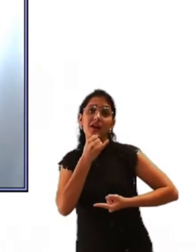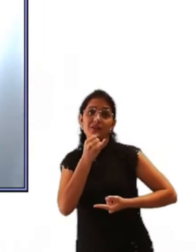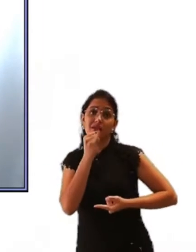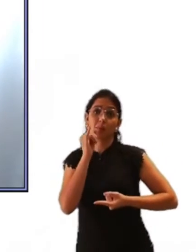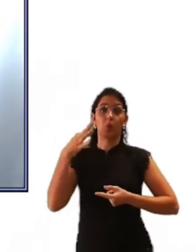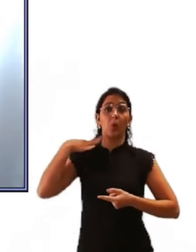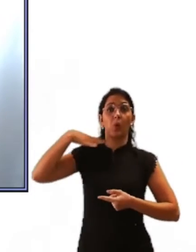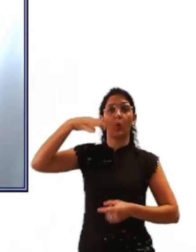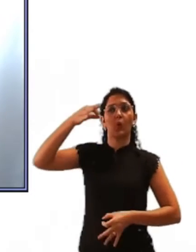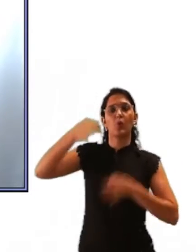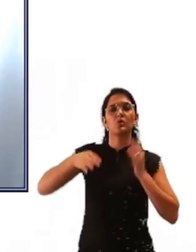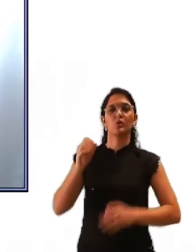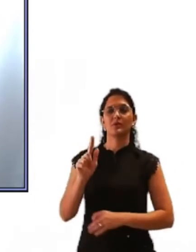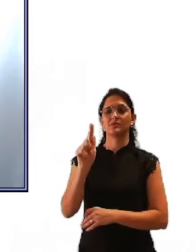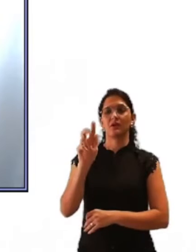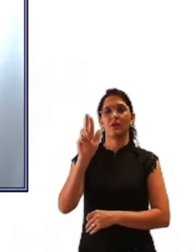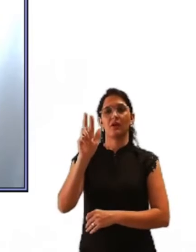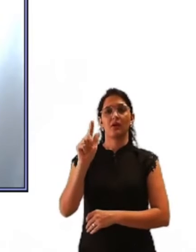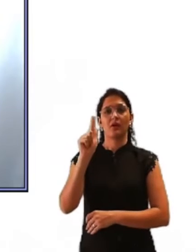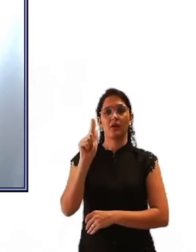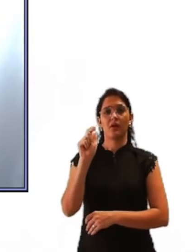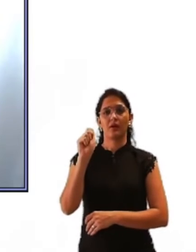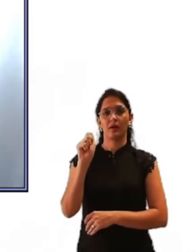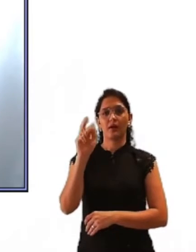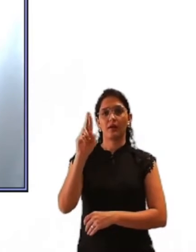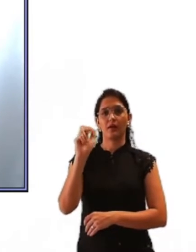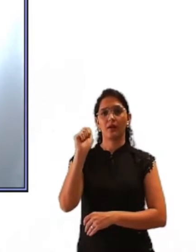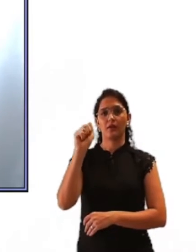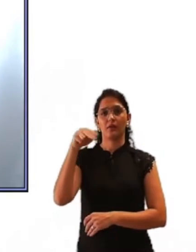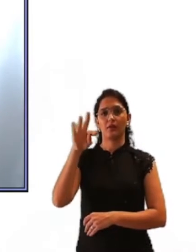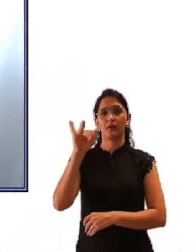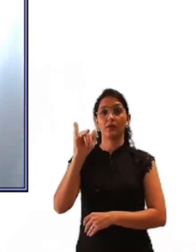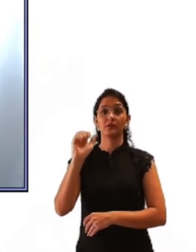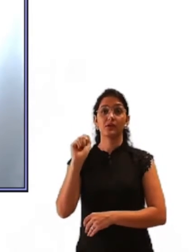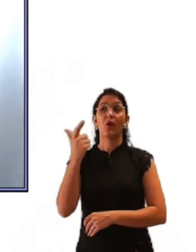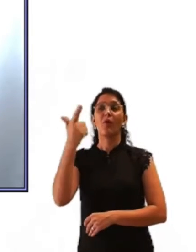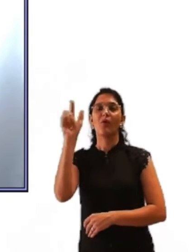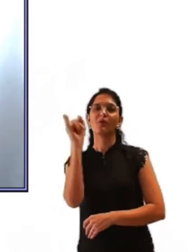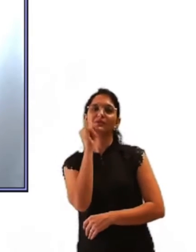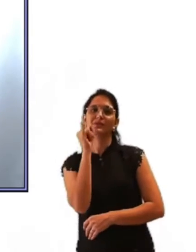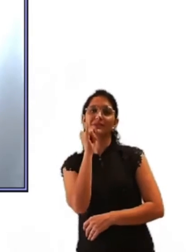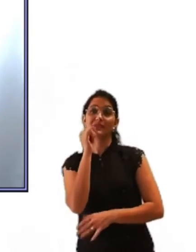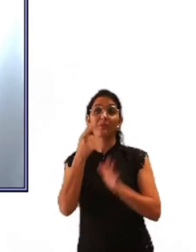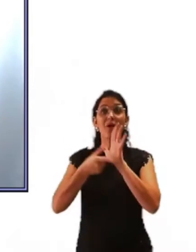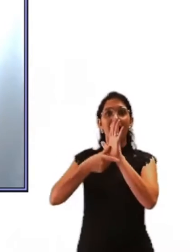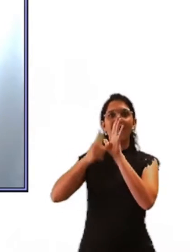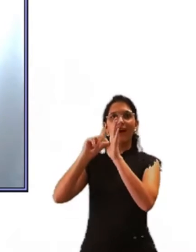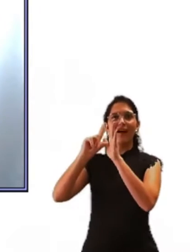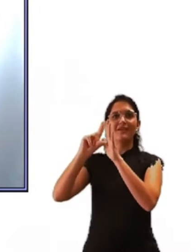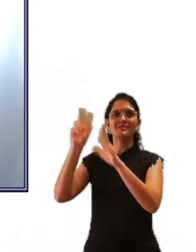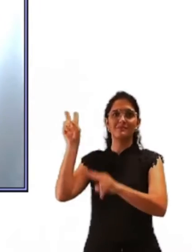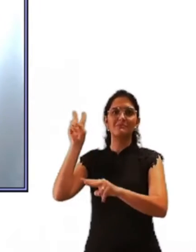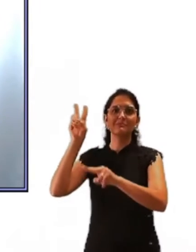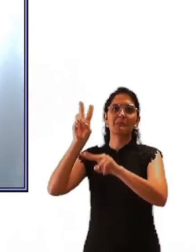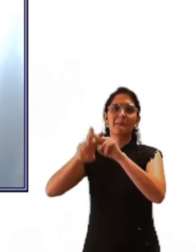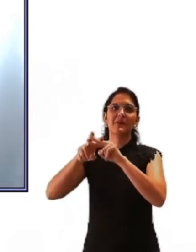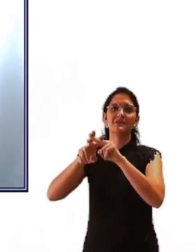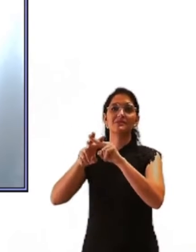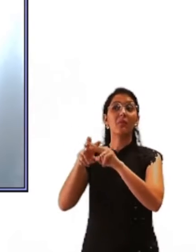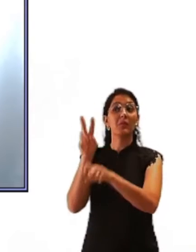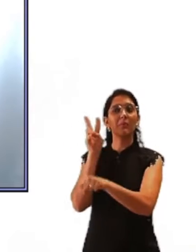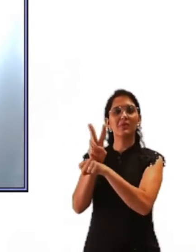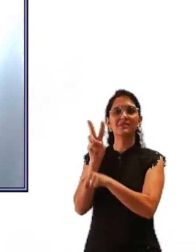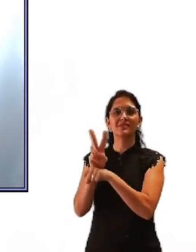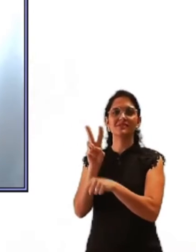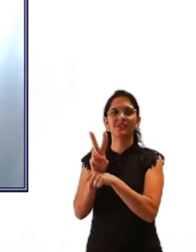Outro exemplo, né, é prisão preventiva. Se o juiz concedeu uma medida cautelar ali de